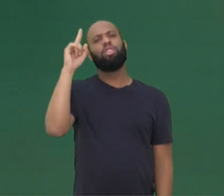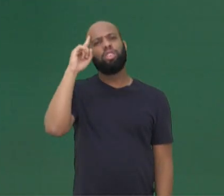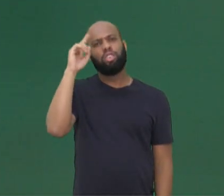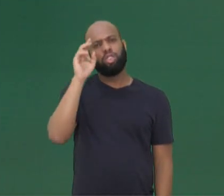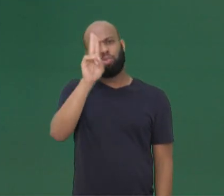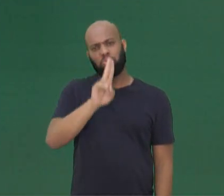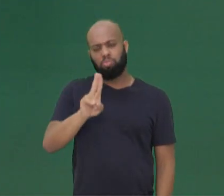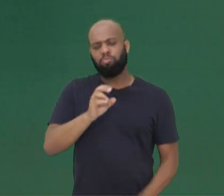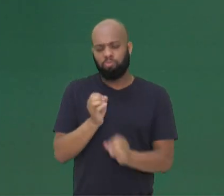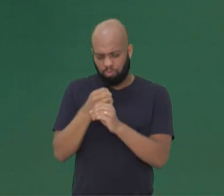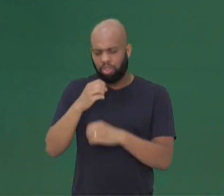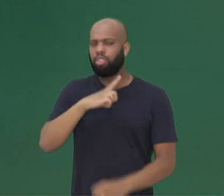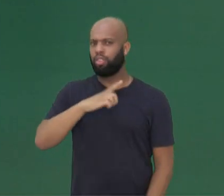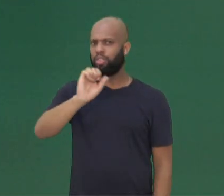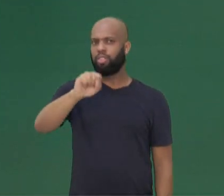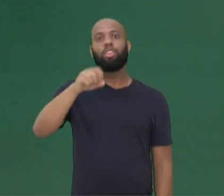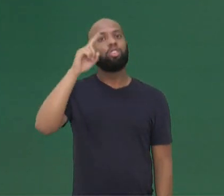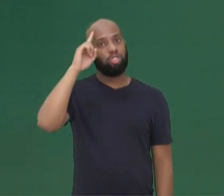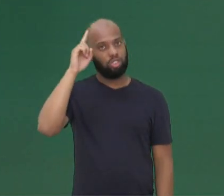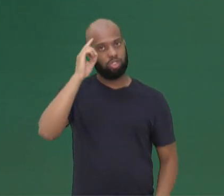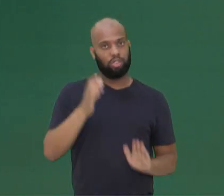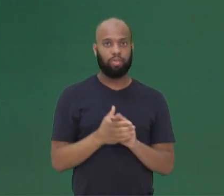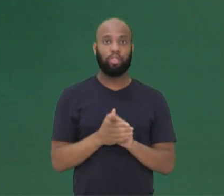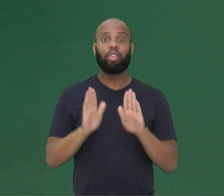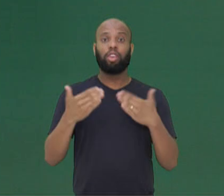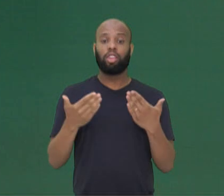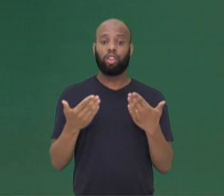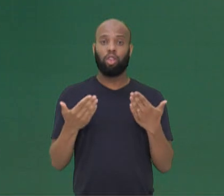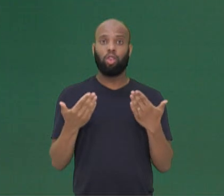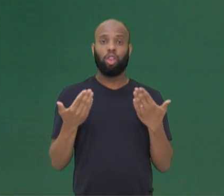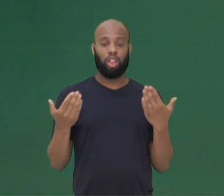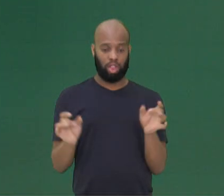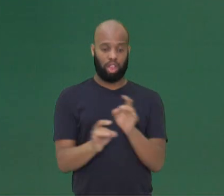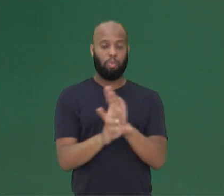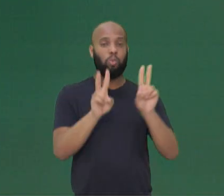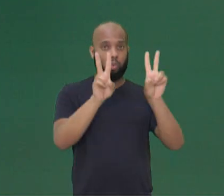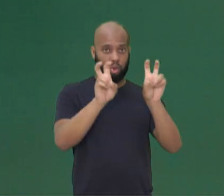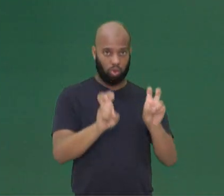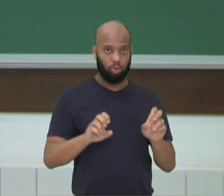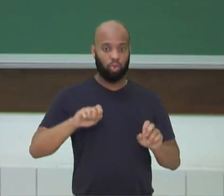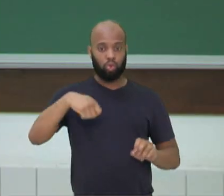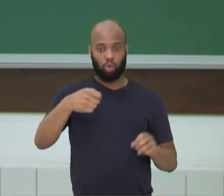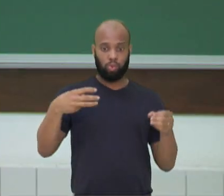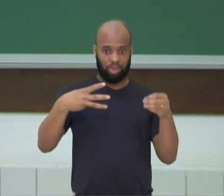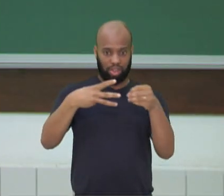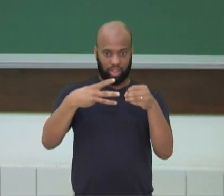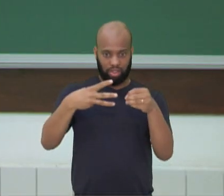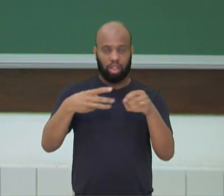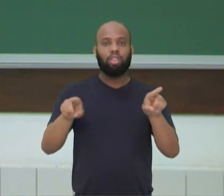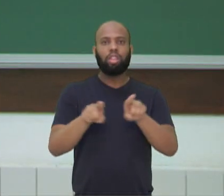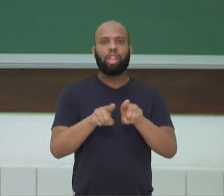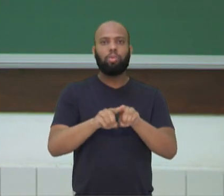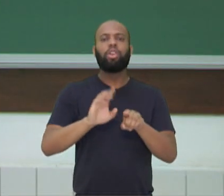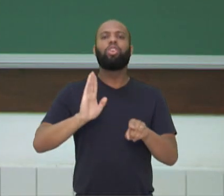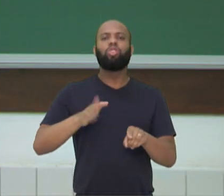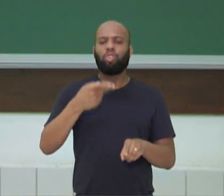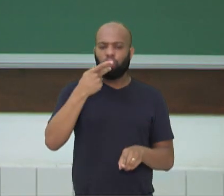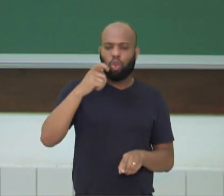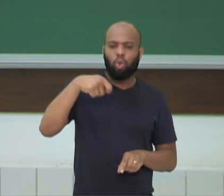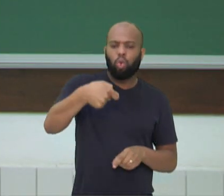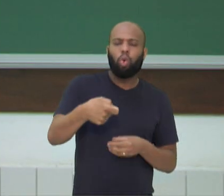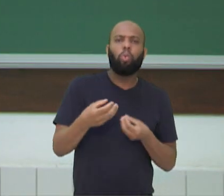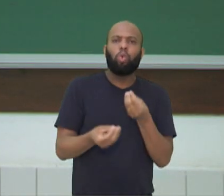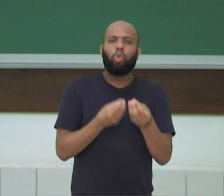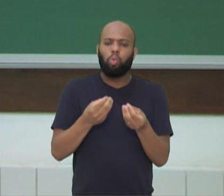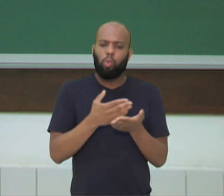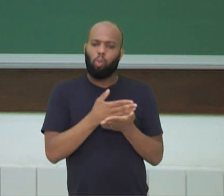cotidiano. Perfeito? Então, nós fechamos os nossos assuntos relacionados à célula, falamos da origem da célula,